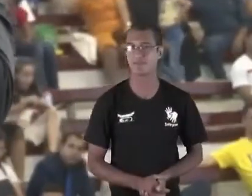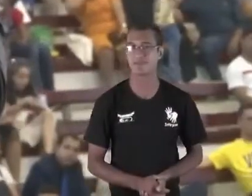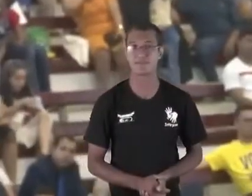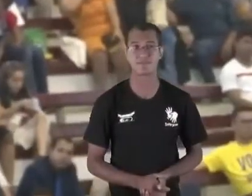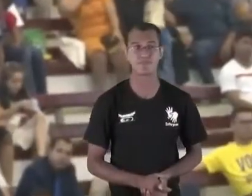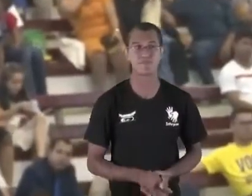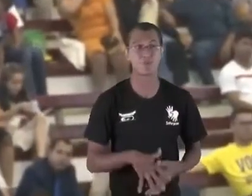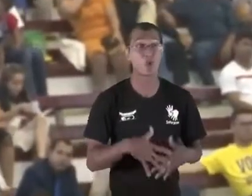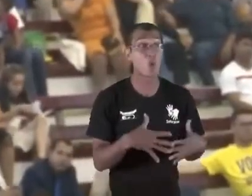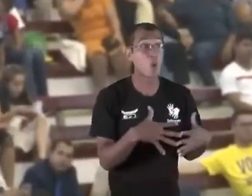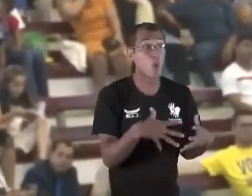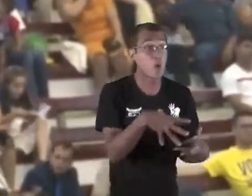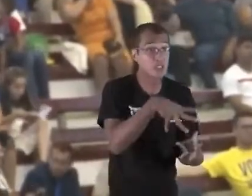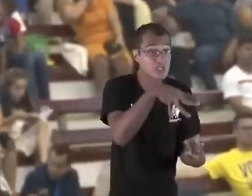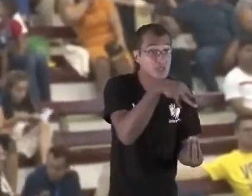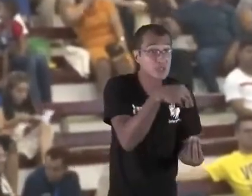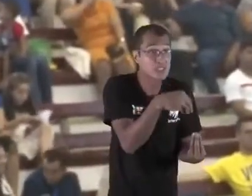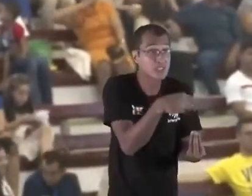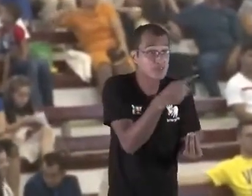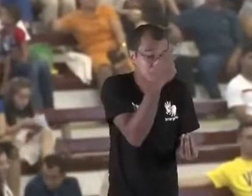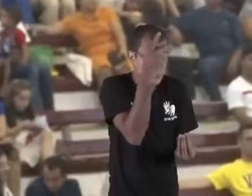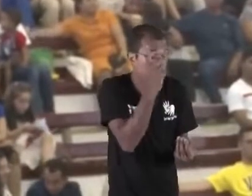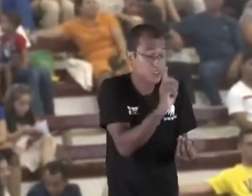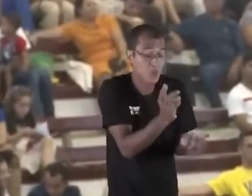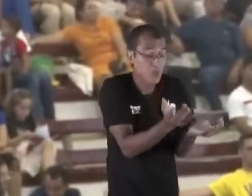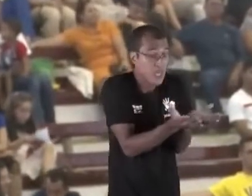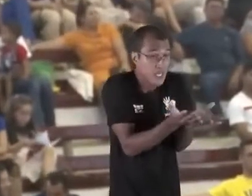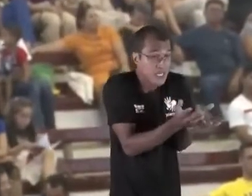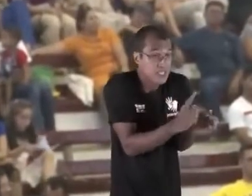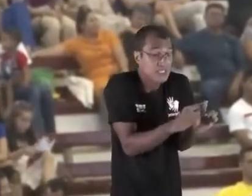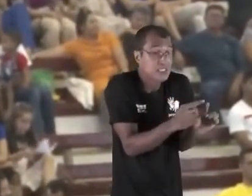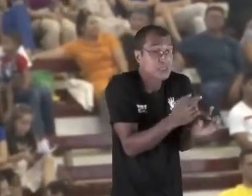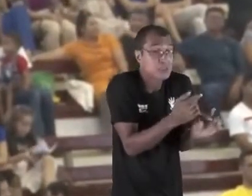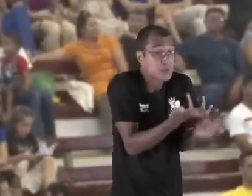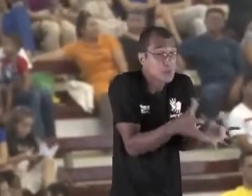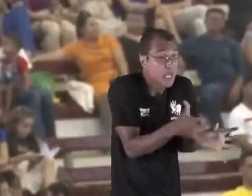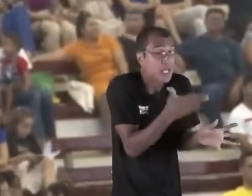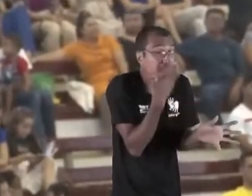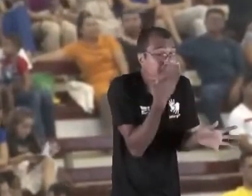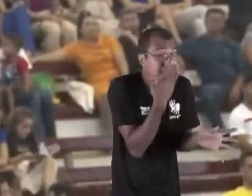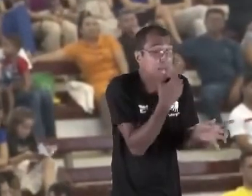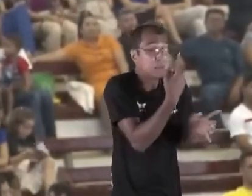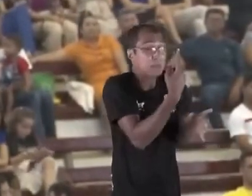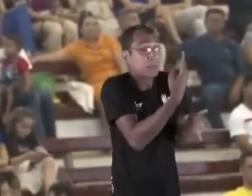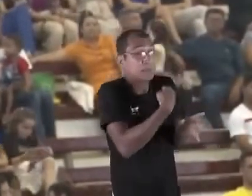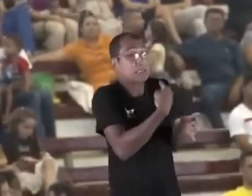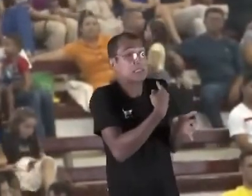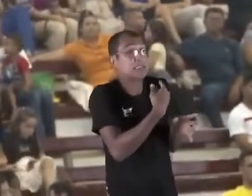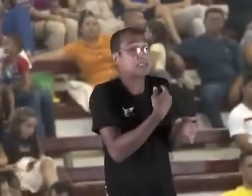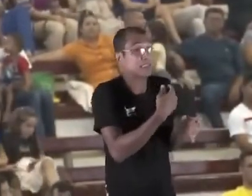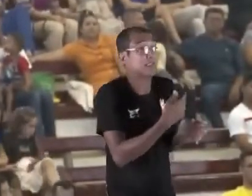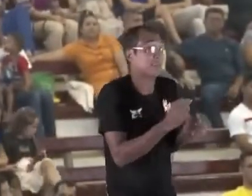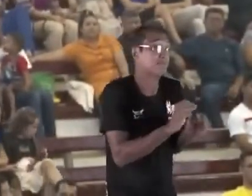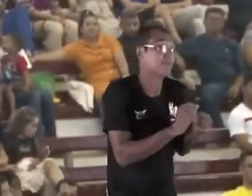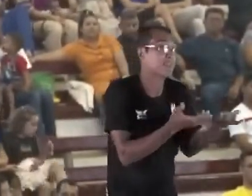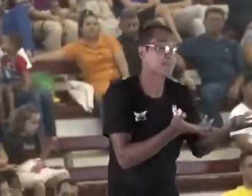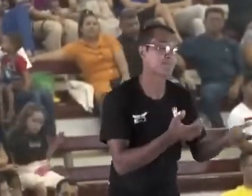O espírito do ímpio não quer prostituir, mas a carne leva.